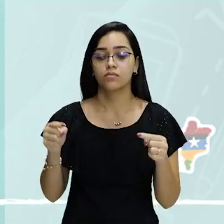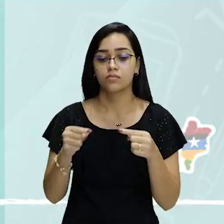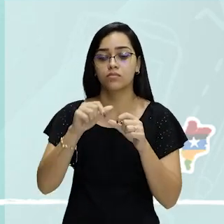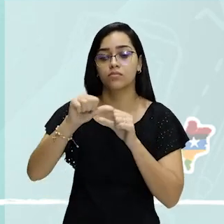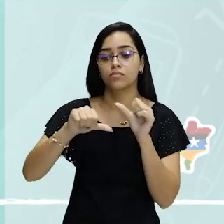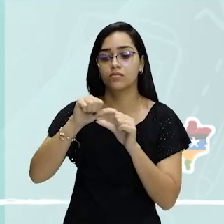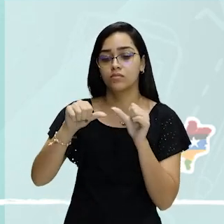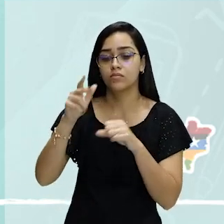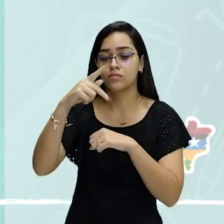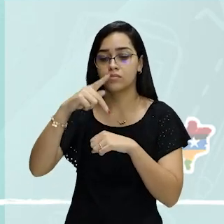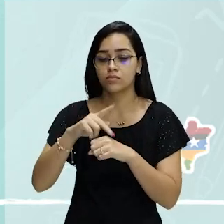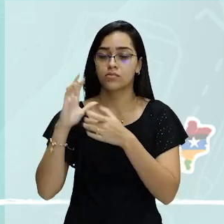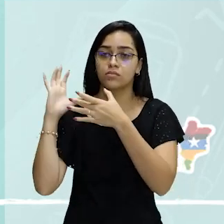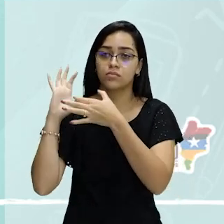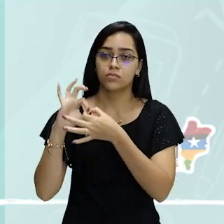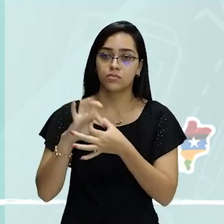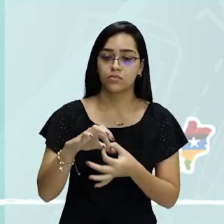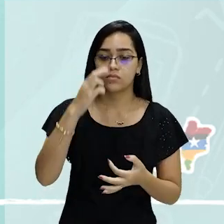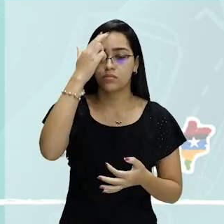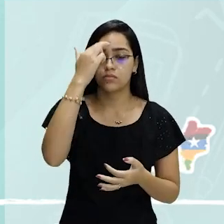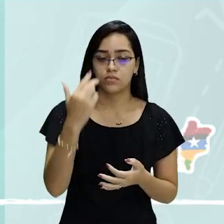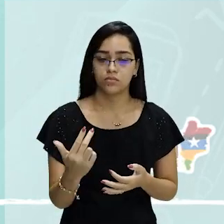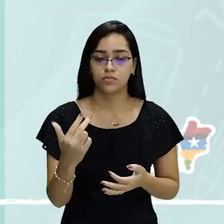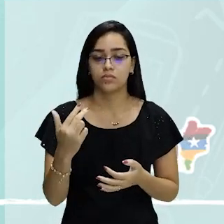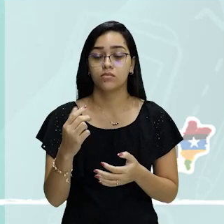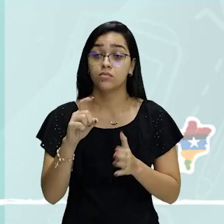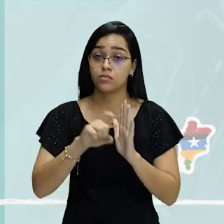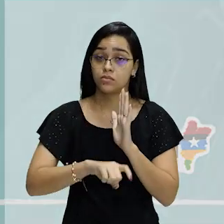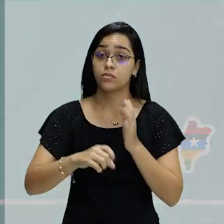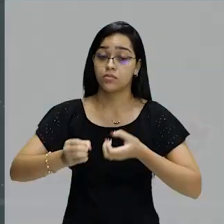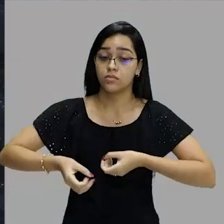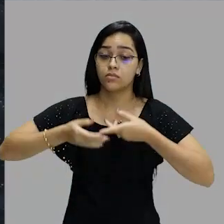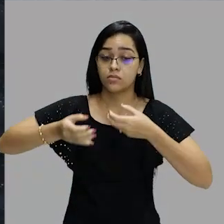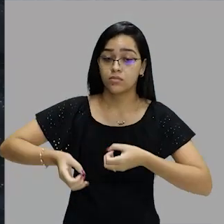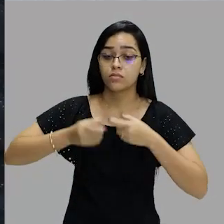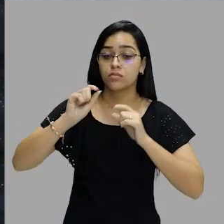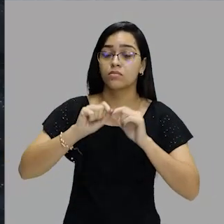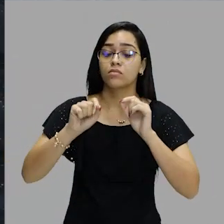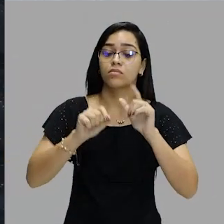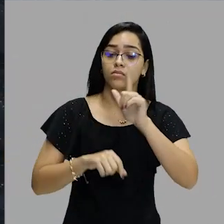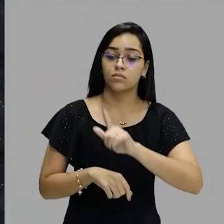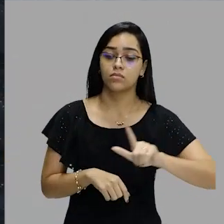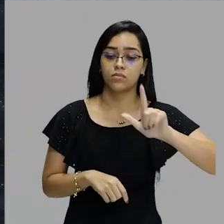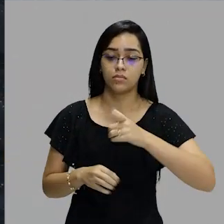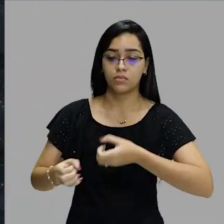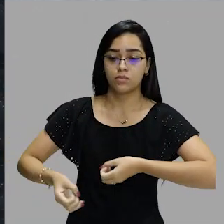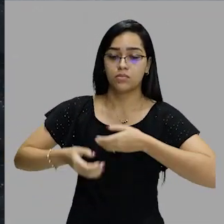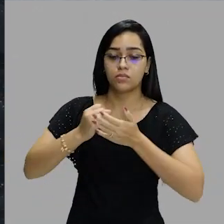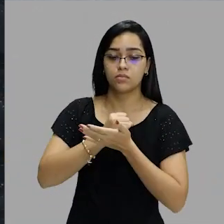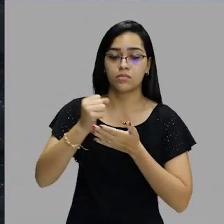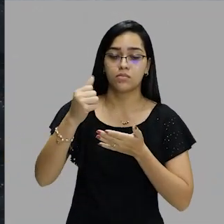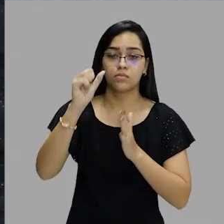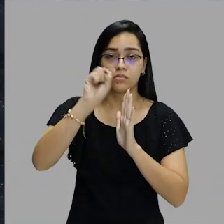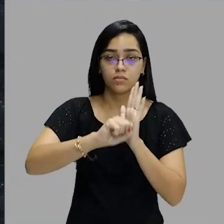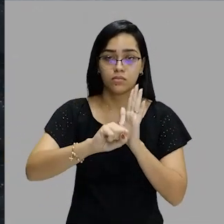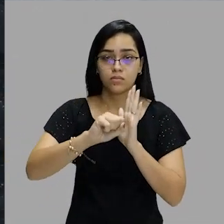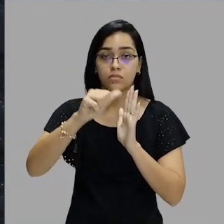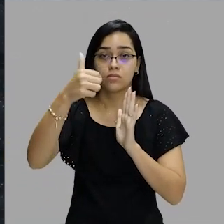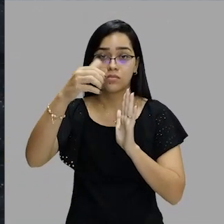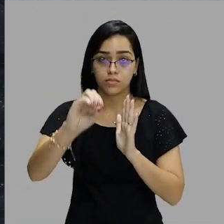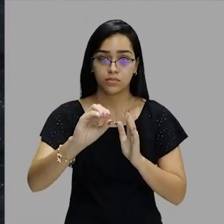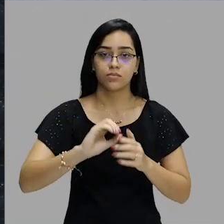vão mudando de acordo com o país e o contexto histórico em que o texto é produzido, de modo que a literatura produzida no início do